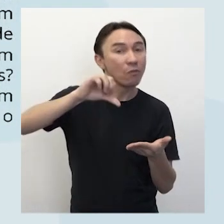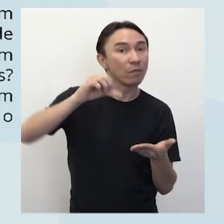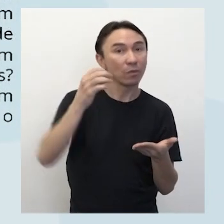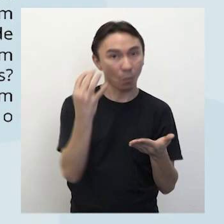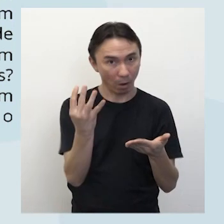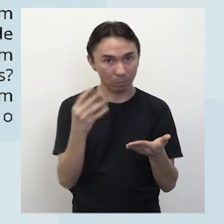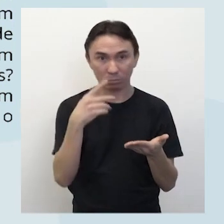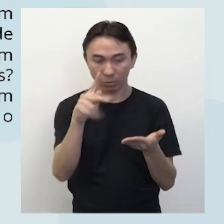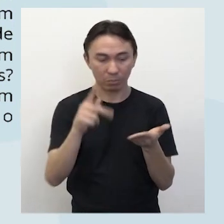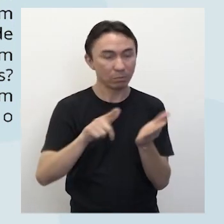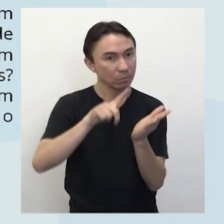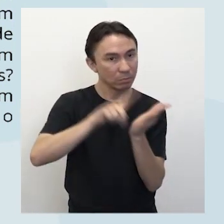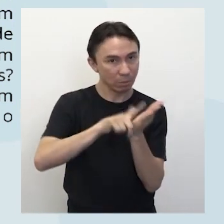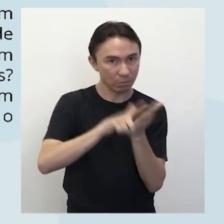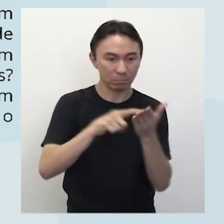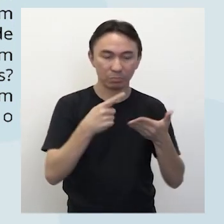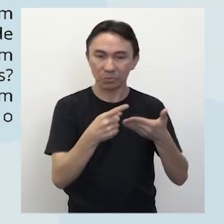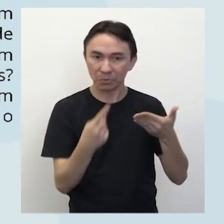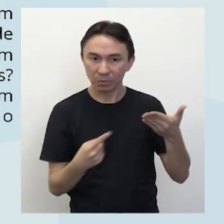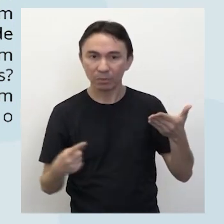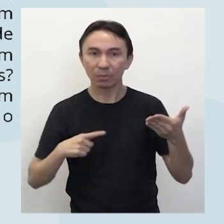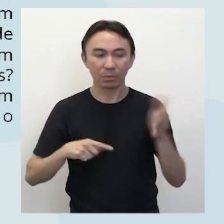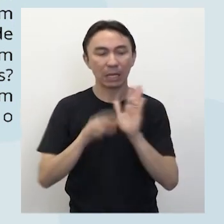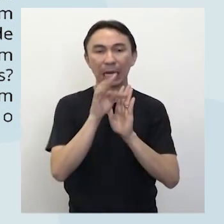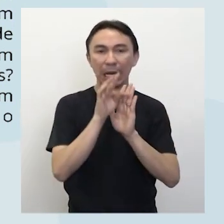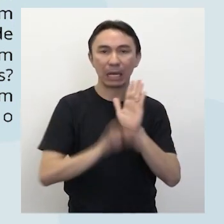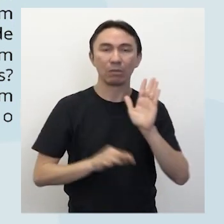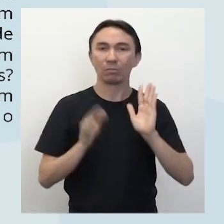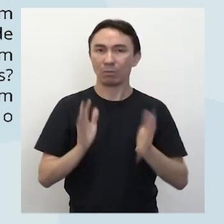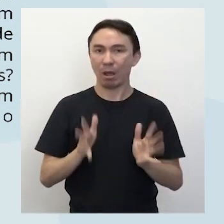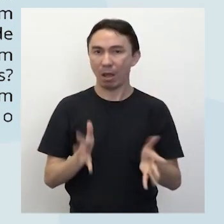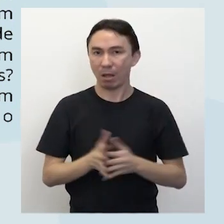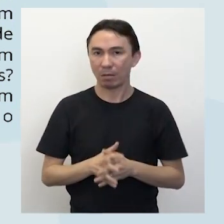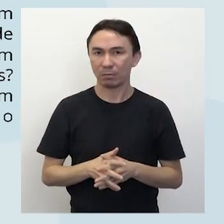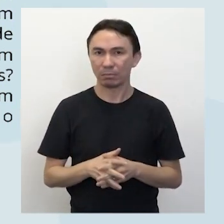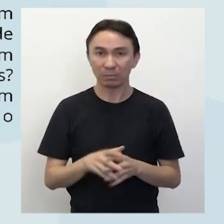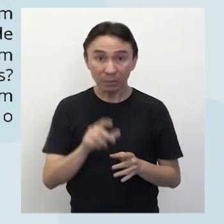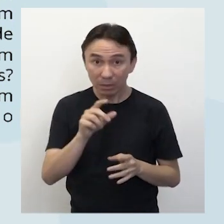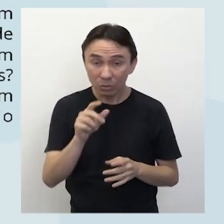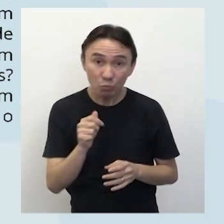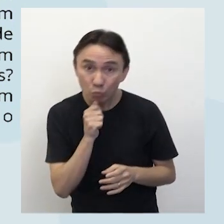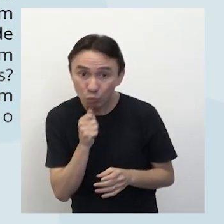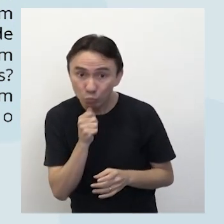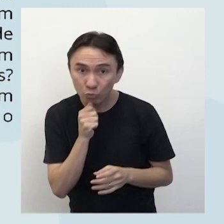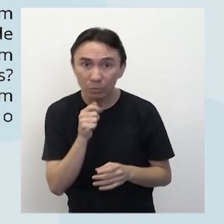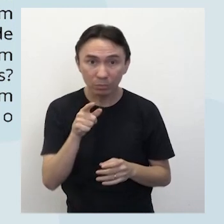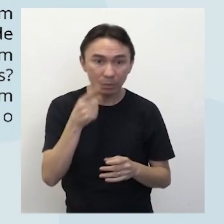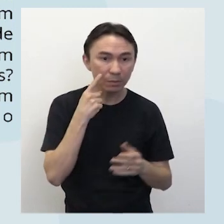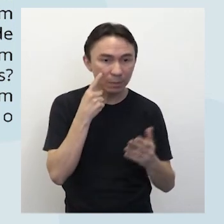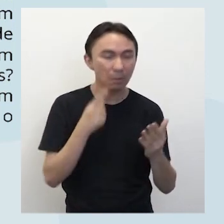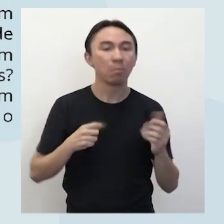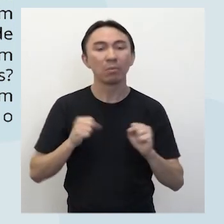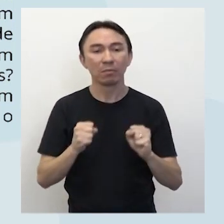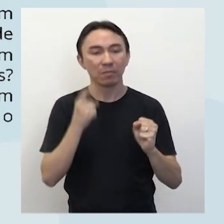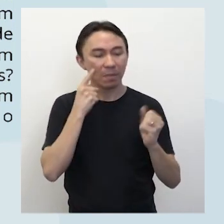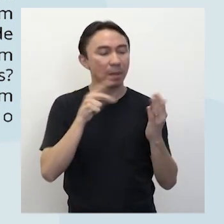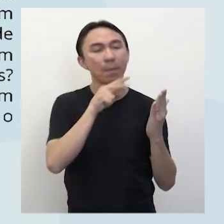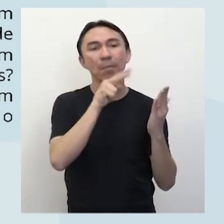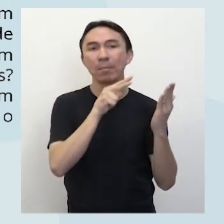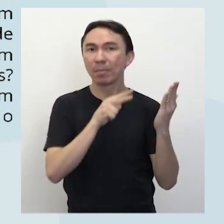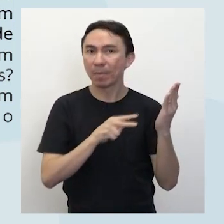Esse texto está lá, se você já tiver em posse dele. Se não, basta acompanhar pela tela um pequeno resuminho das últimas aulas. É isso aí,